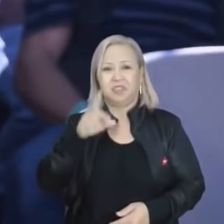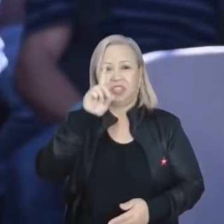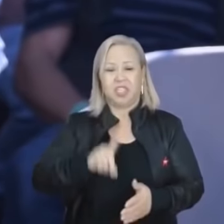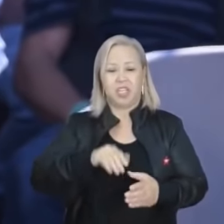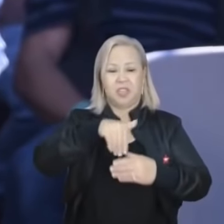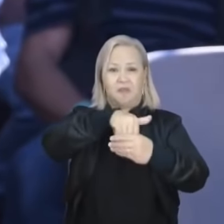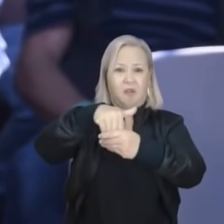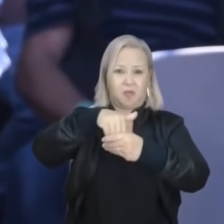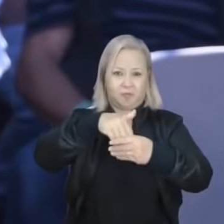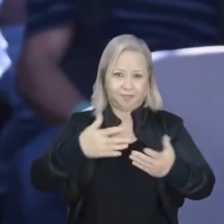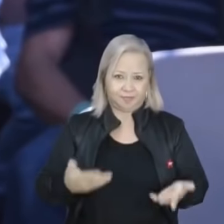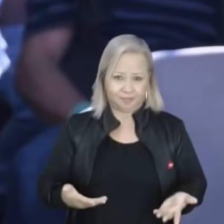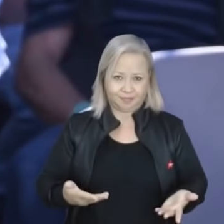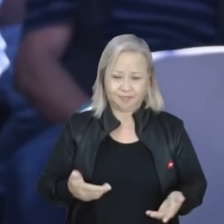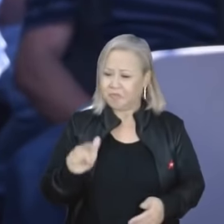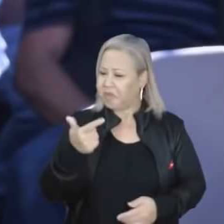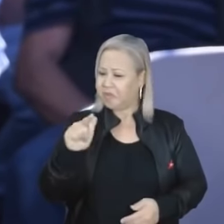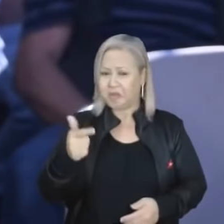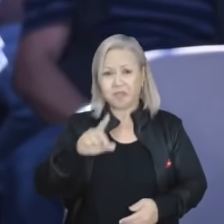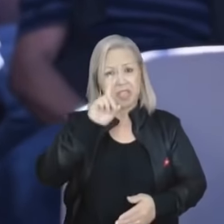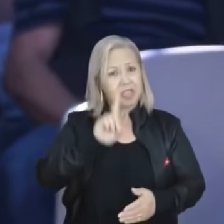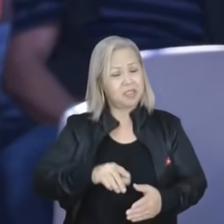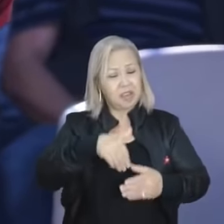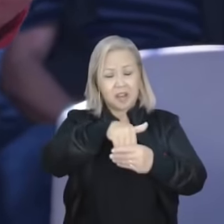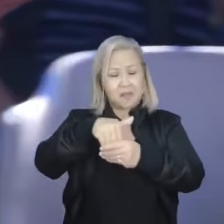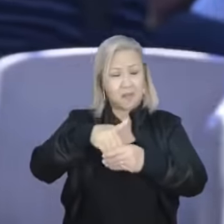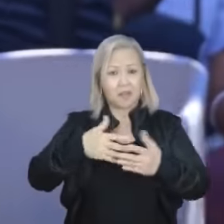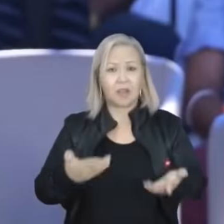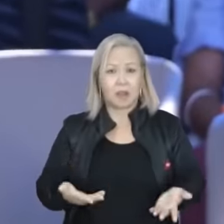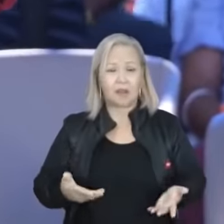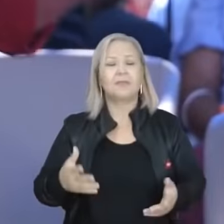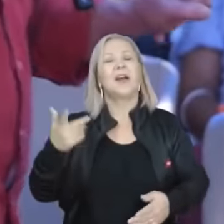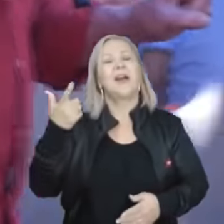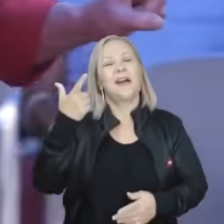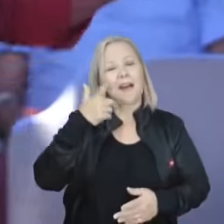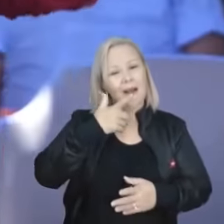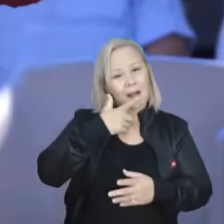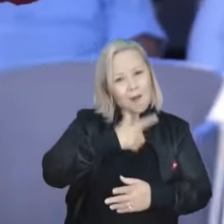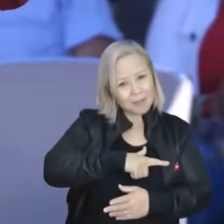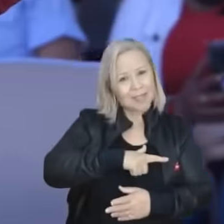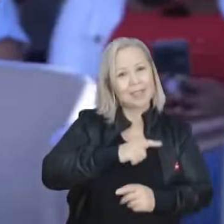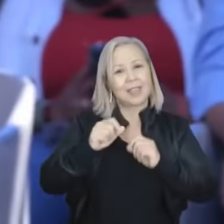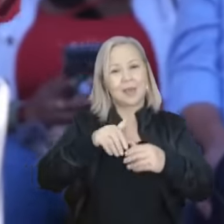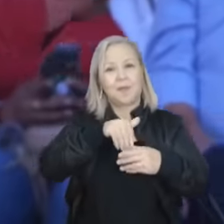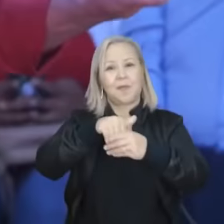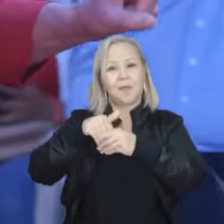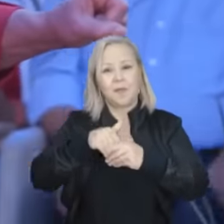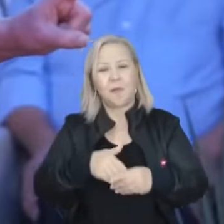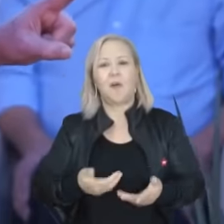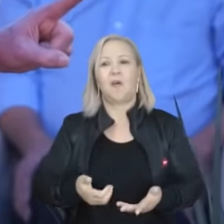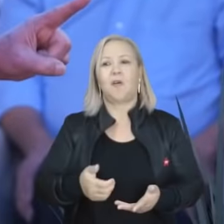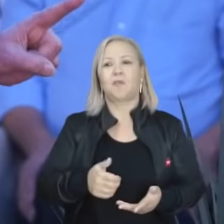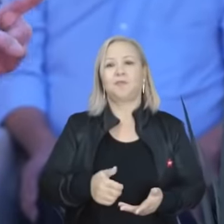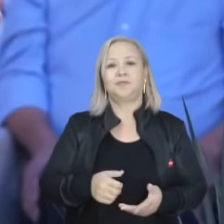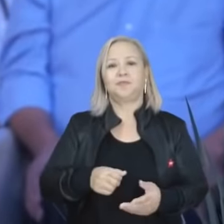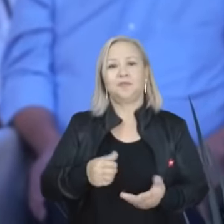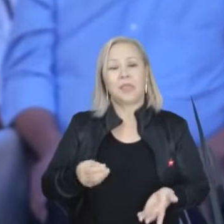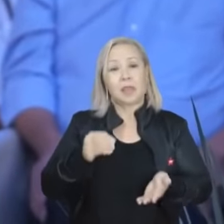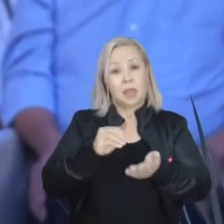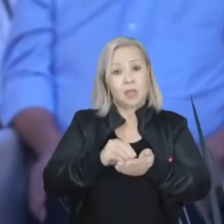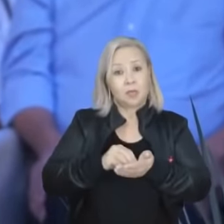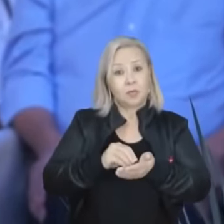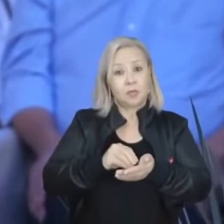A gente não tinha direito de voto. Nós conseguimos voto do analfabeto há pouco tempo atrás.